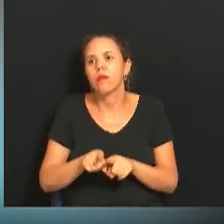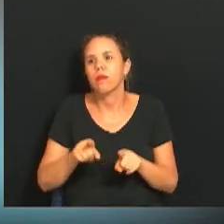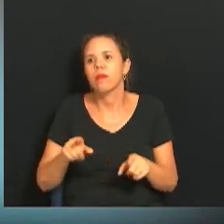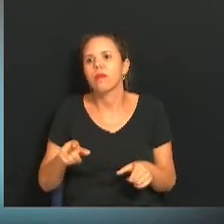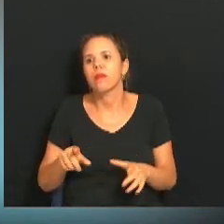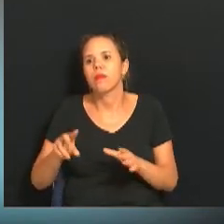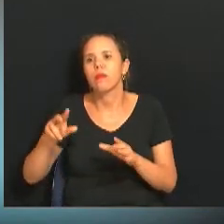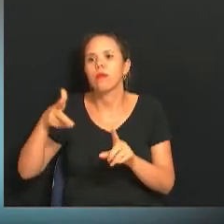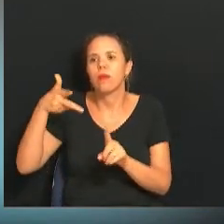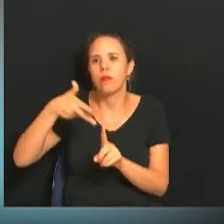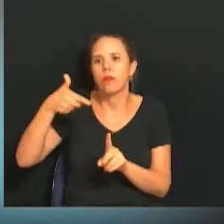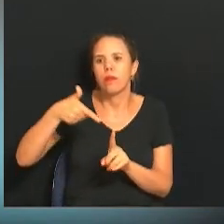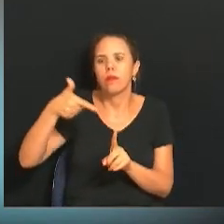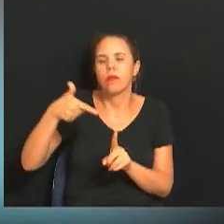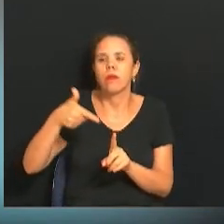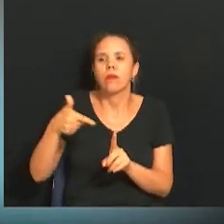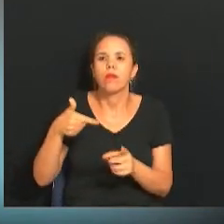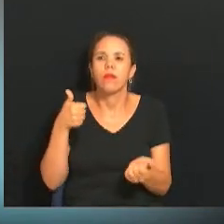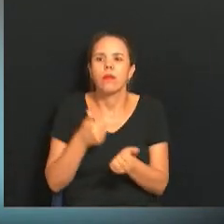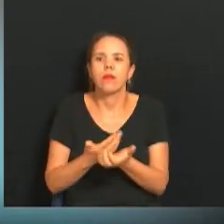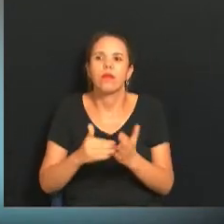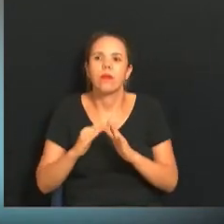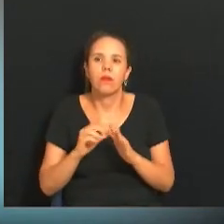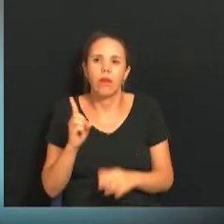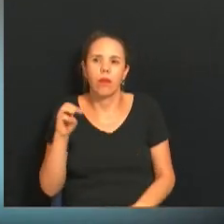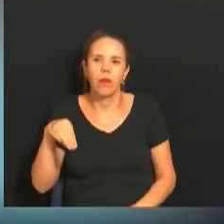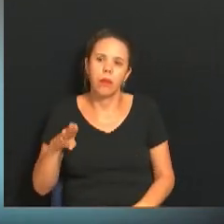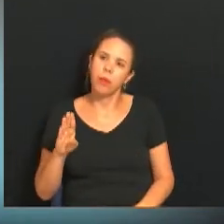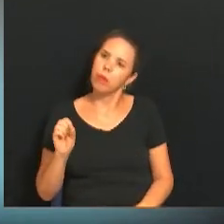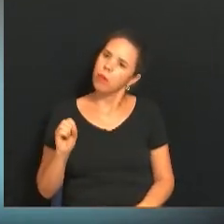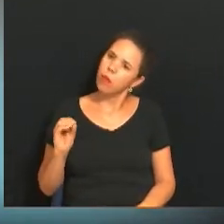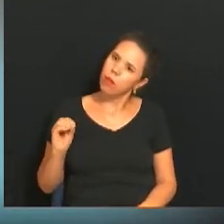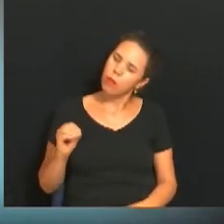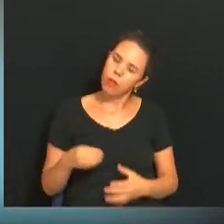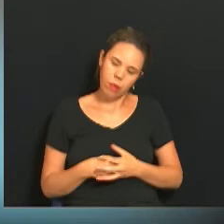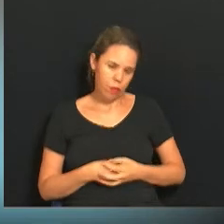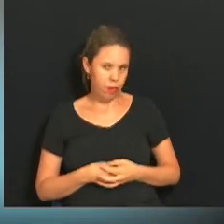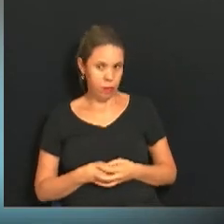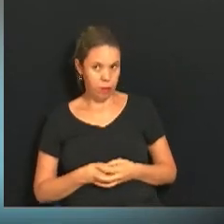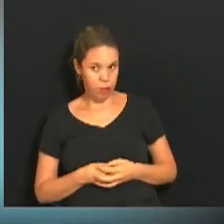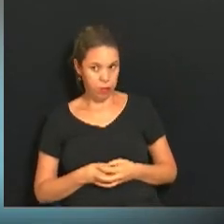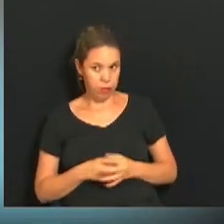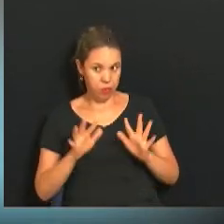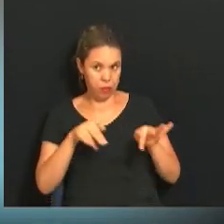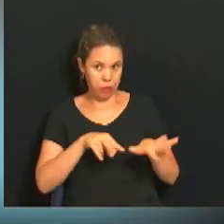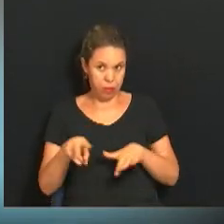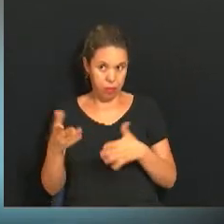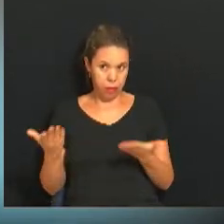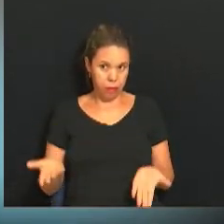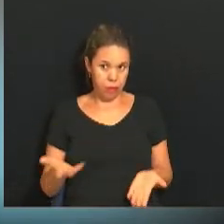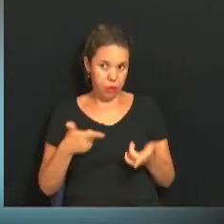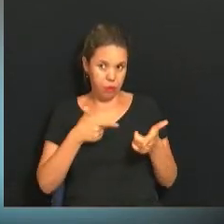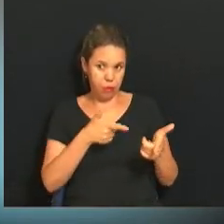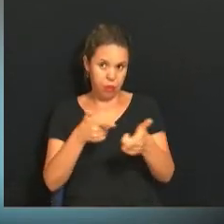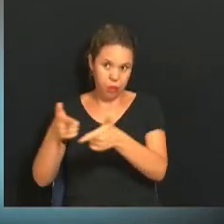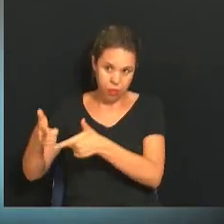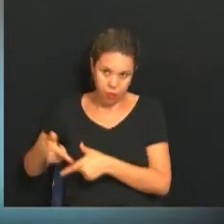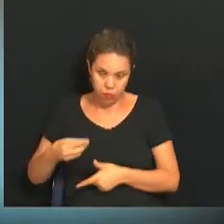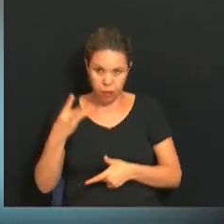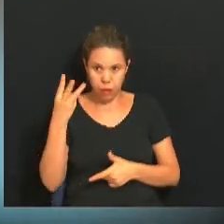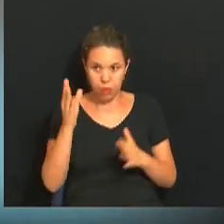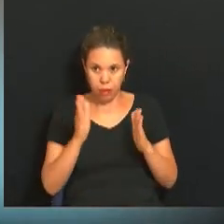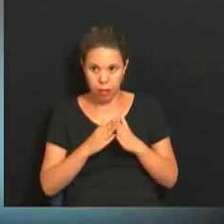pessoas lá. Ali próximo à escola Dom Bosquinho, que é na Cônigo Cipião ali, esse final de semana aqui foram assaltadas 3 casas